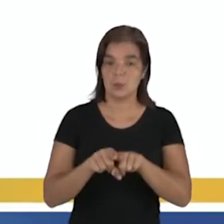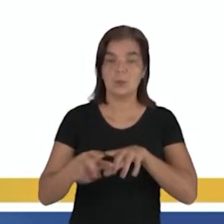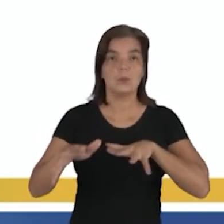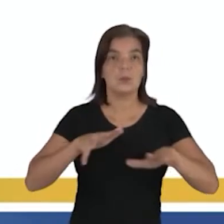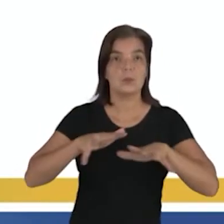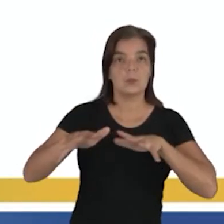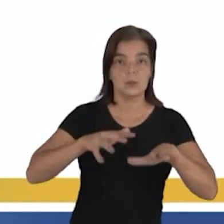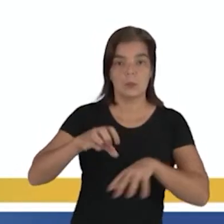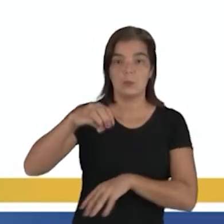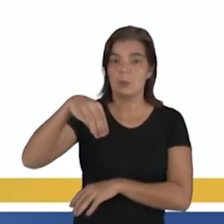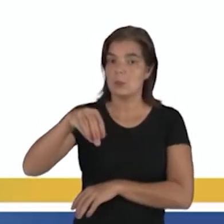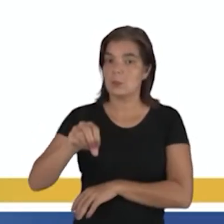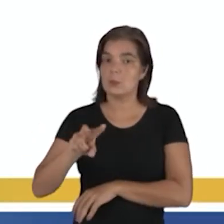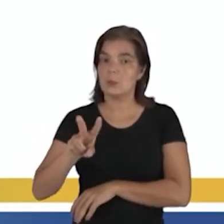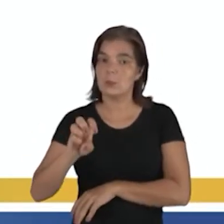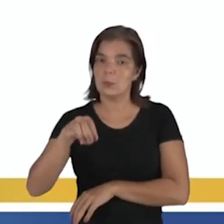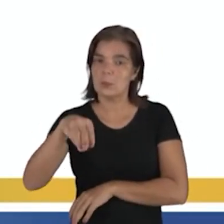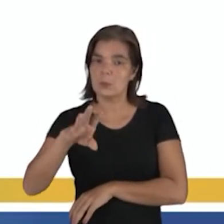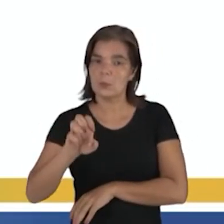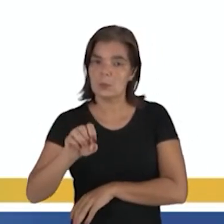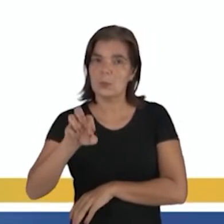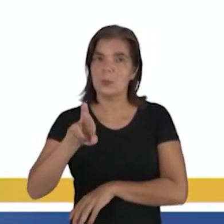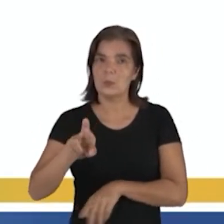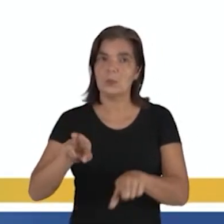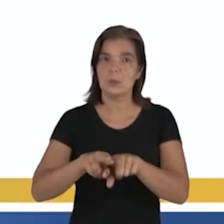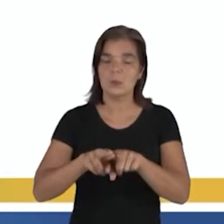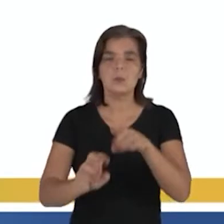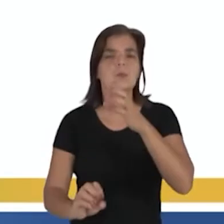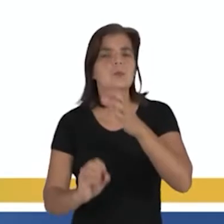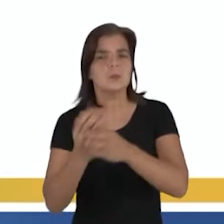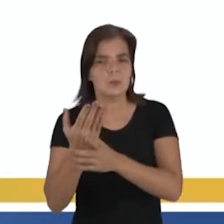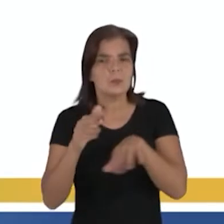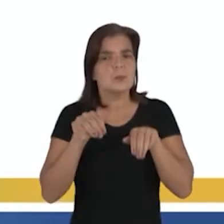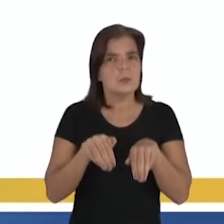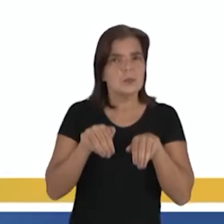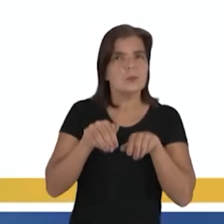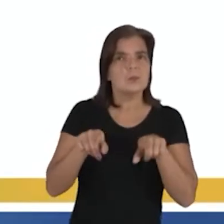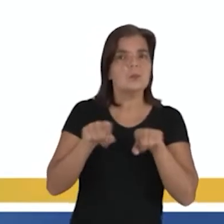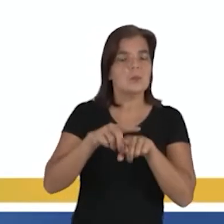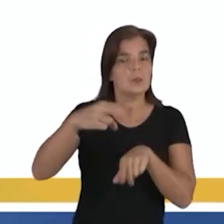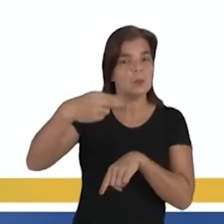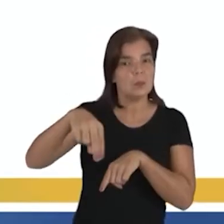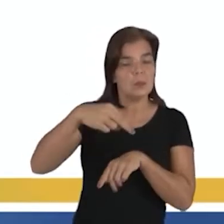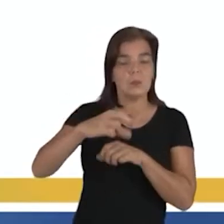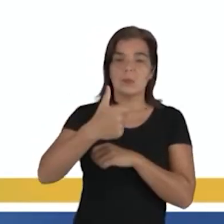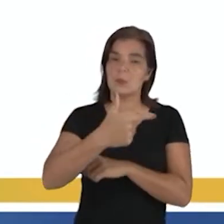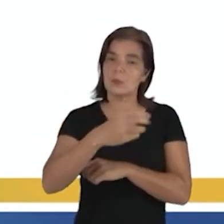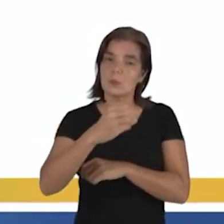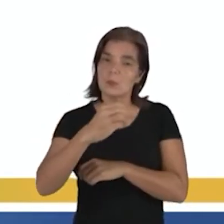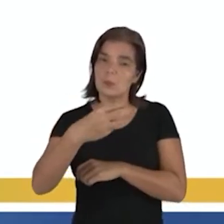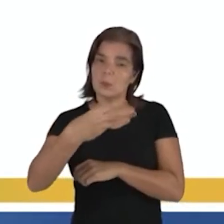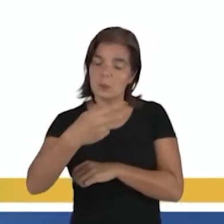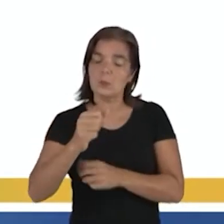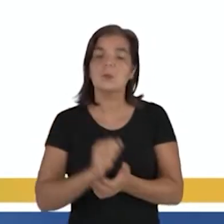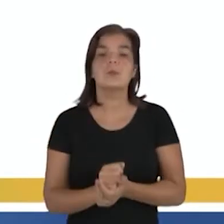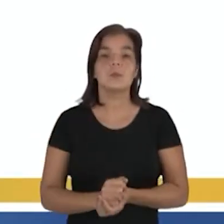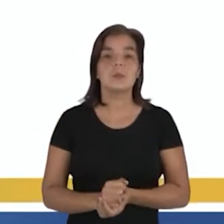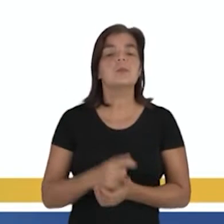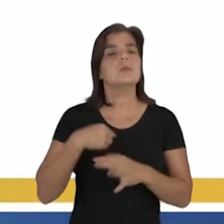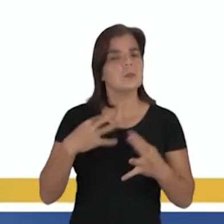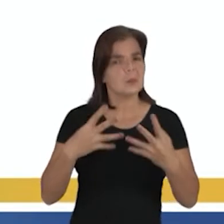Movember surgia. Você entendeu? O sentido está completo, que ele surgia, ele se